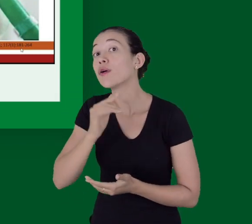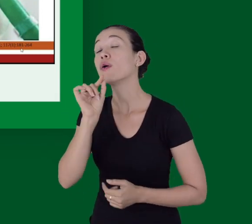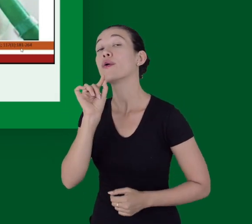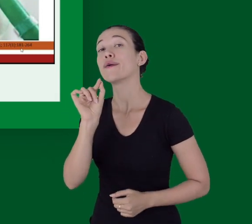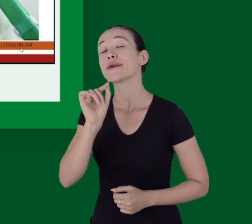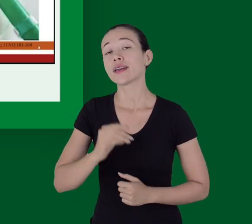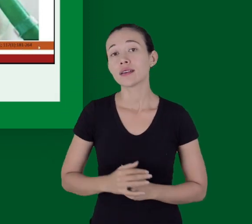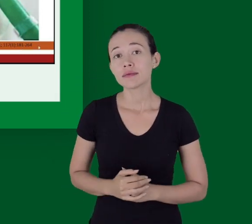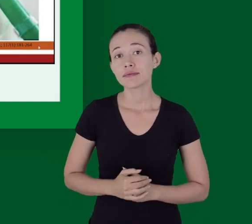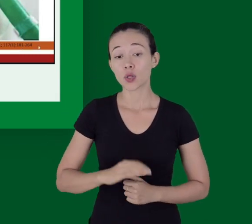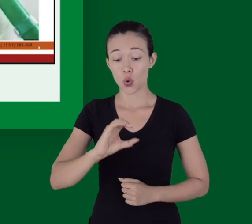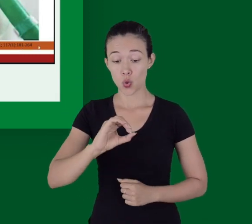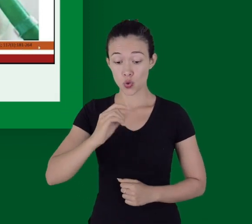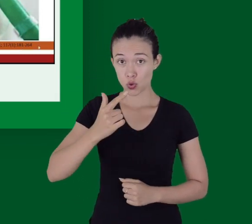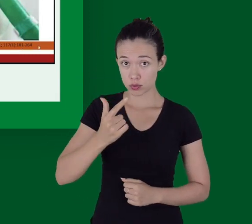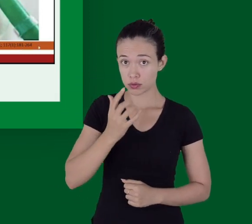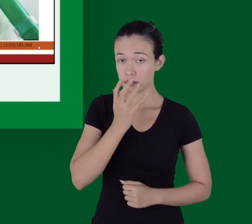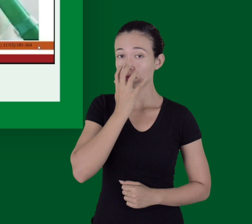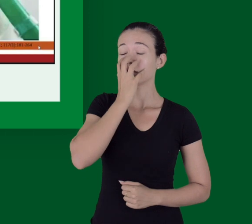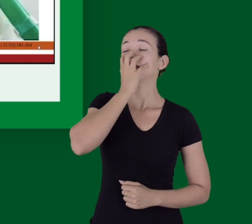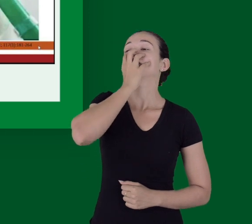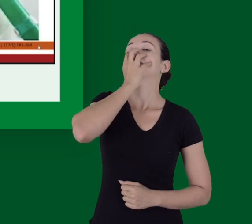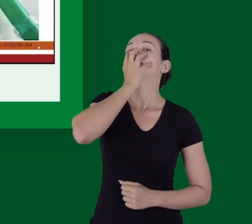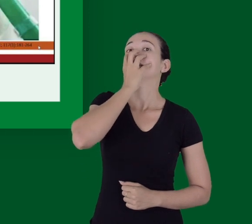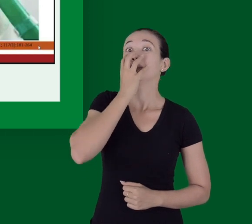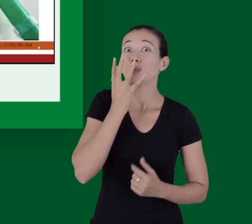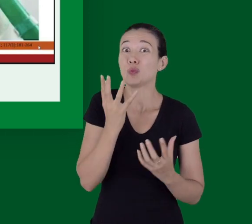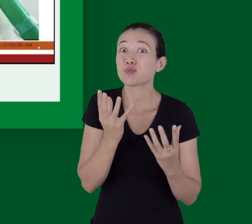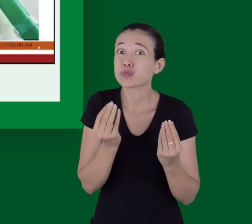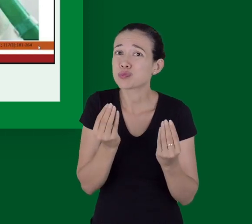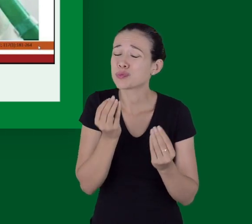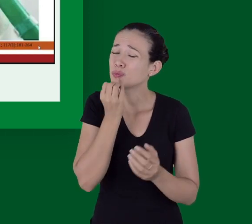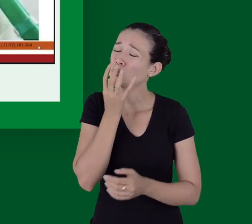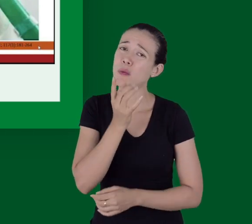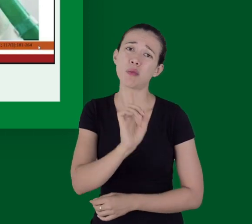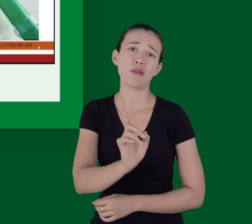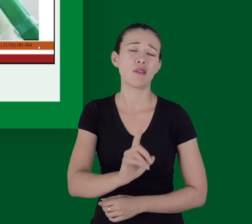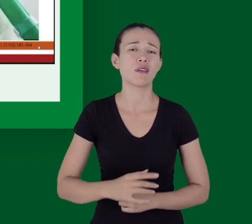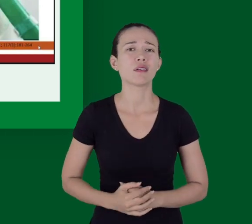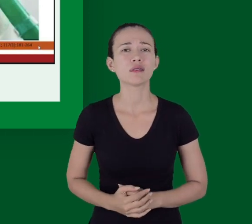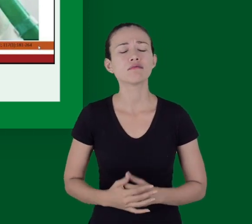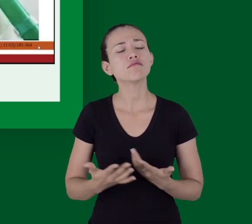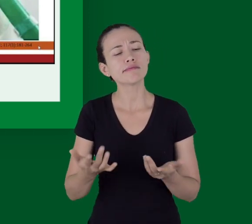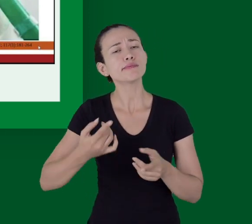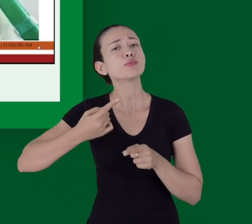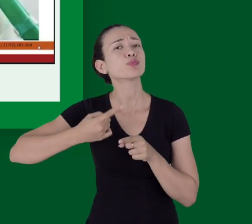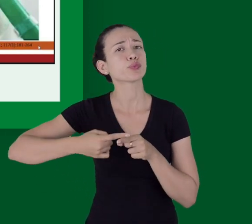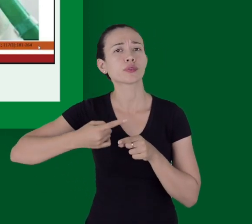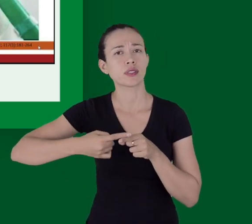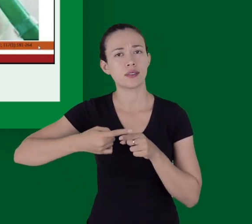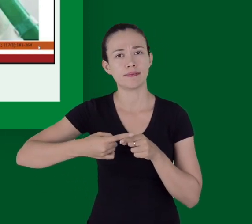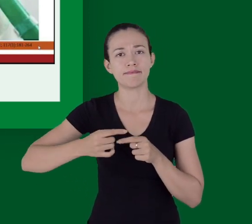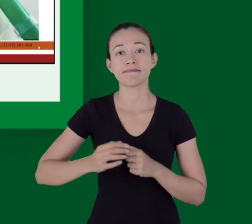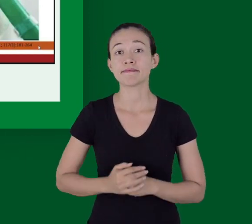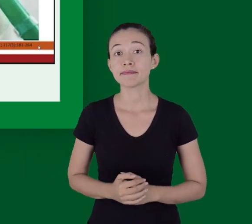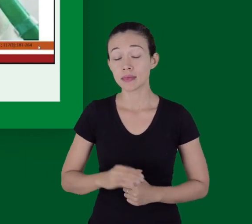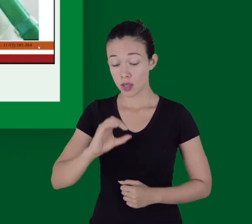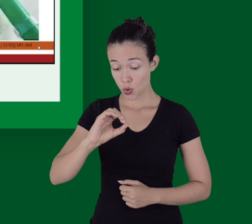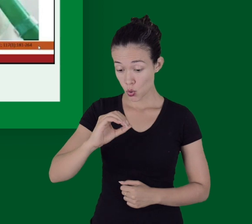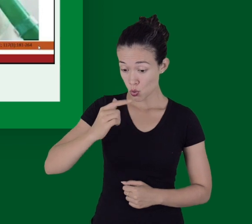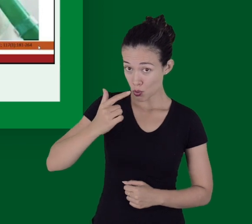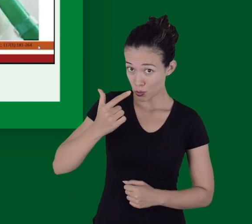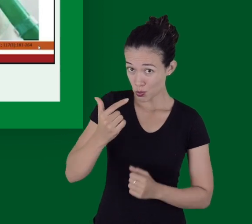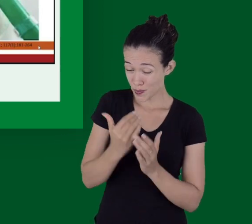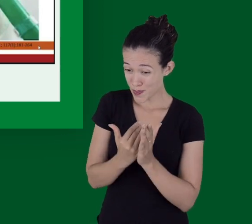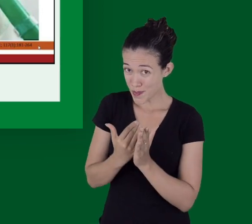oxigênio demais também faz mal. Não é para colocar oxigênio para todo mundo. Por quê? O oxigênio, ele, se tiver a mais